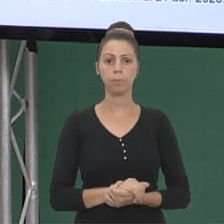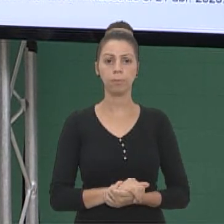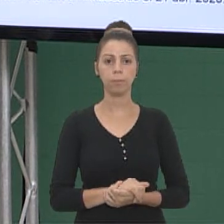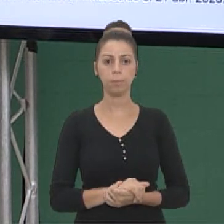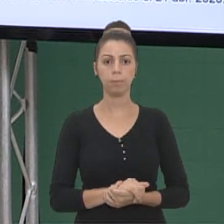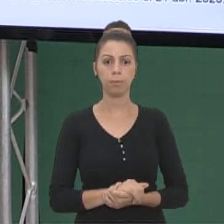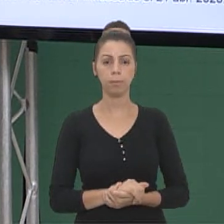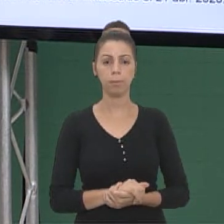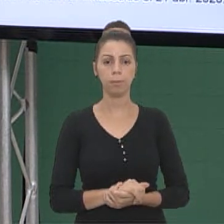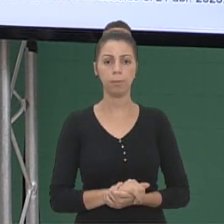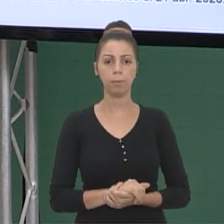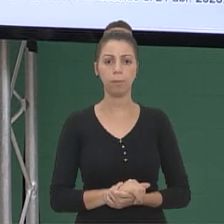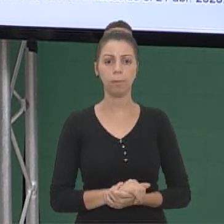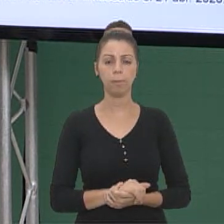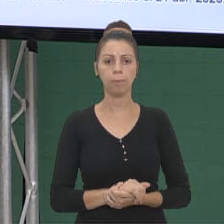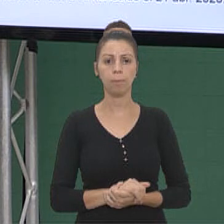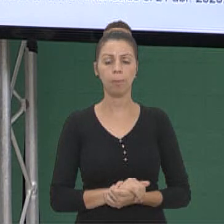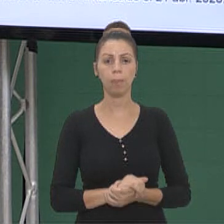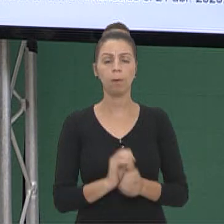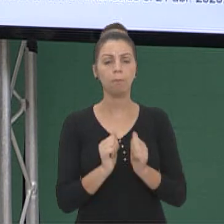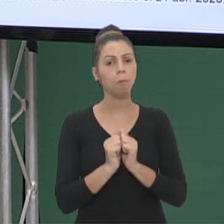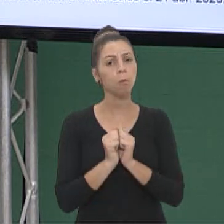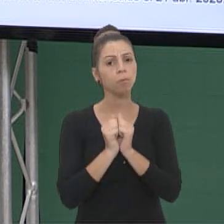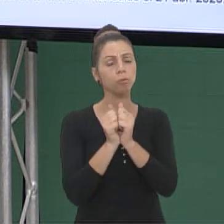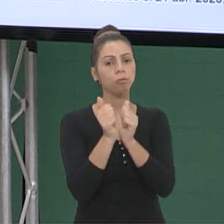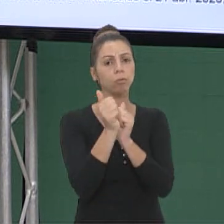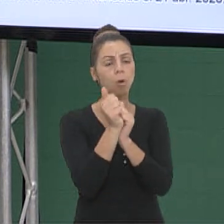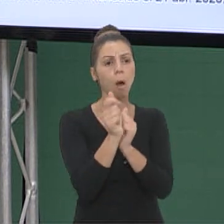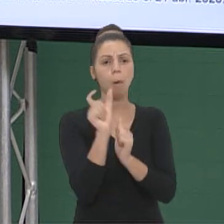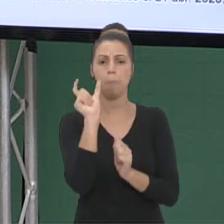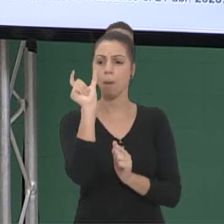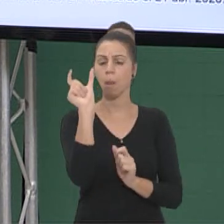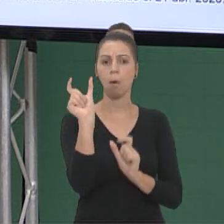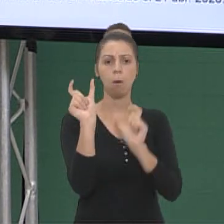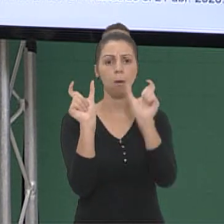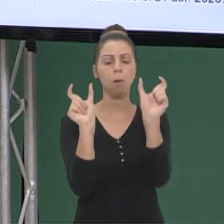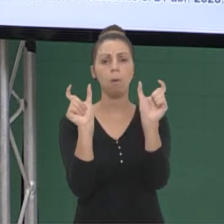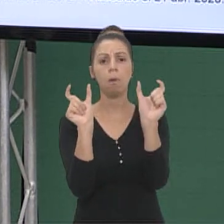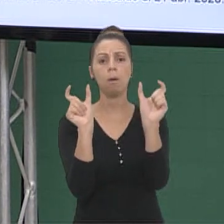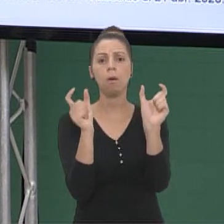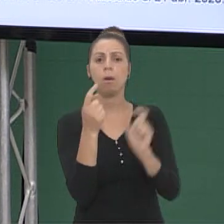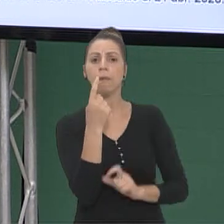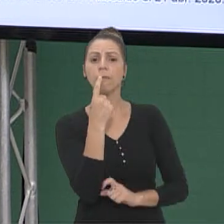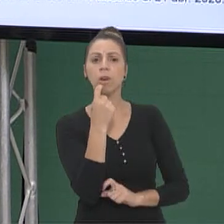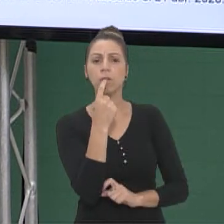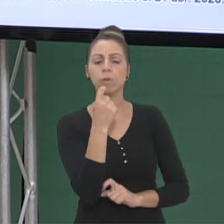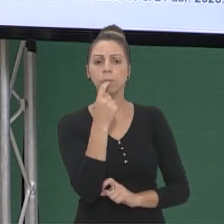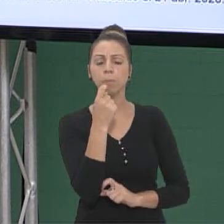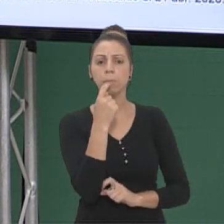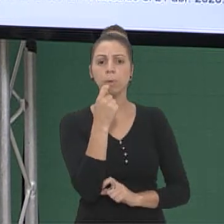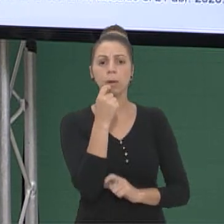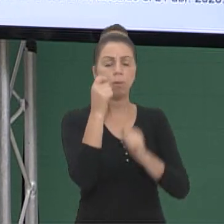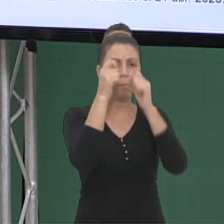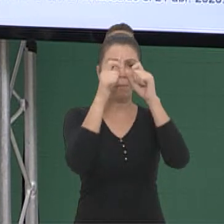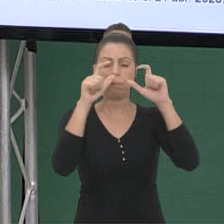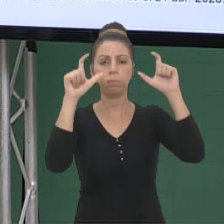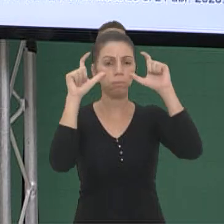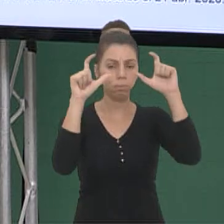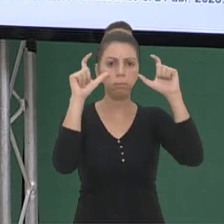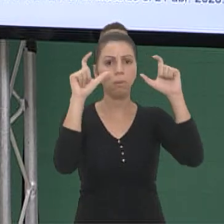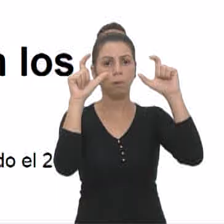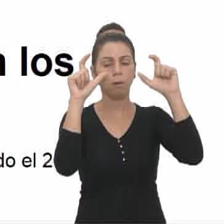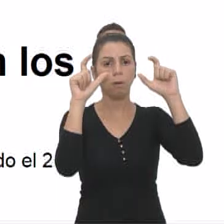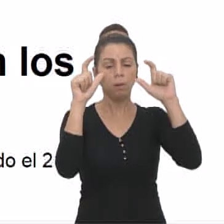no estarás. E vão acompanhando aqui o que está em destaque, na cor vermelha, para chamar a atenção nossa, que na sequência vamos fazer